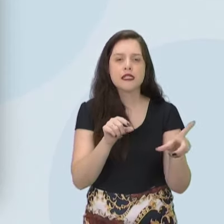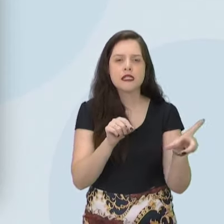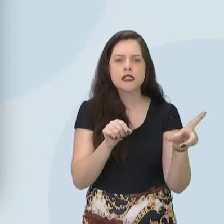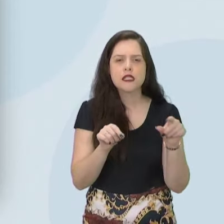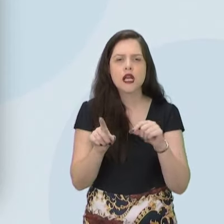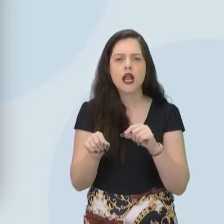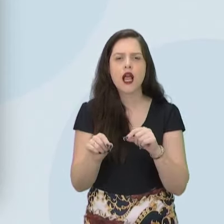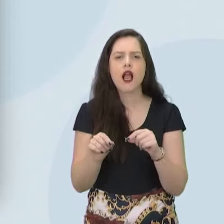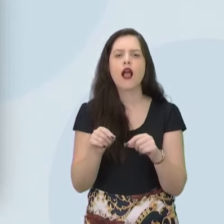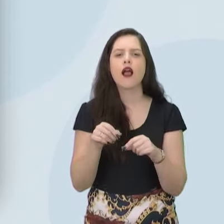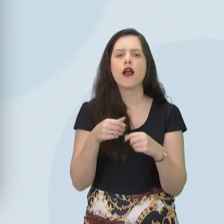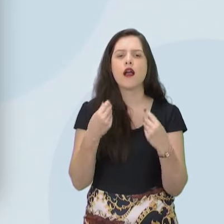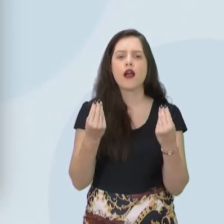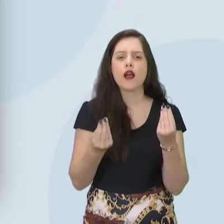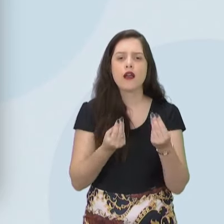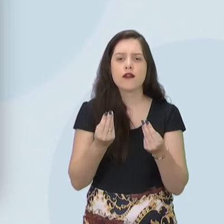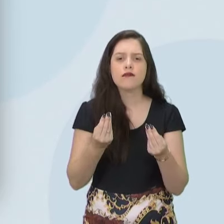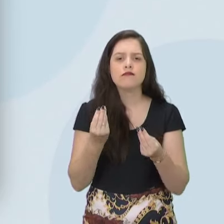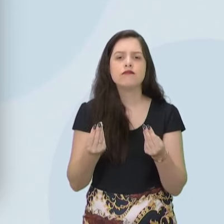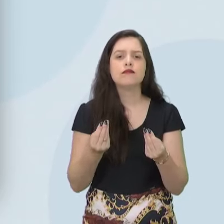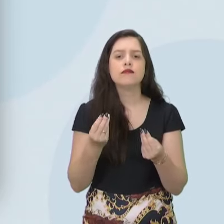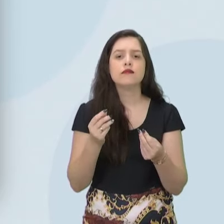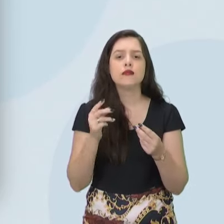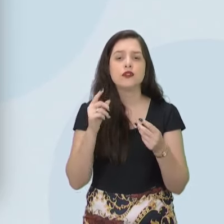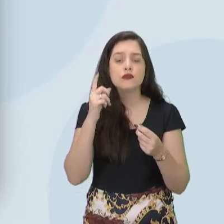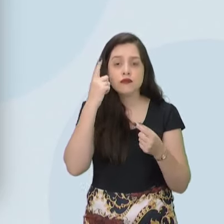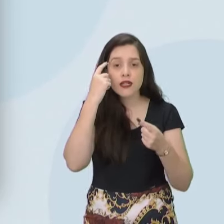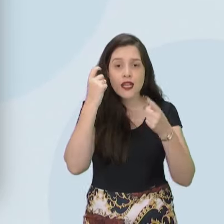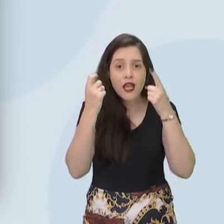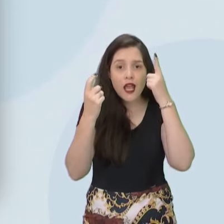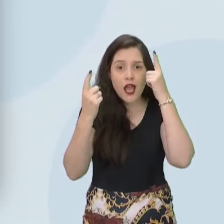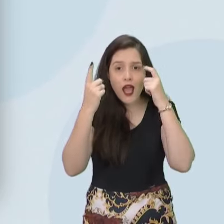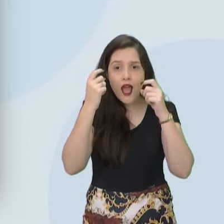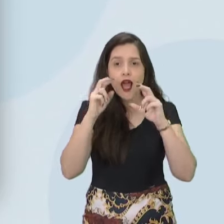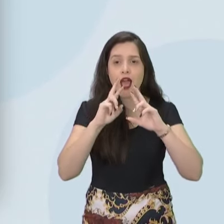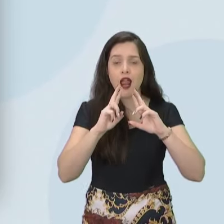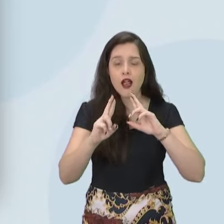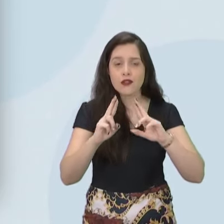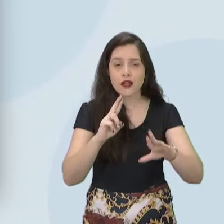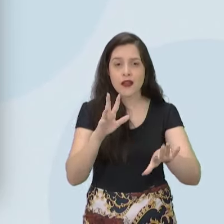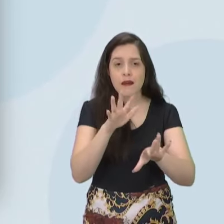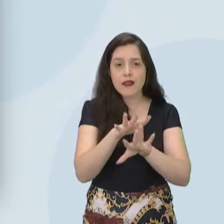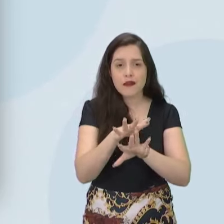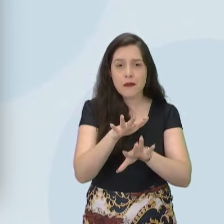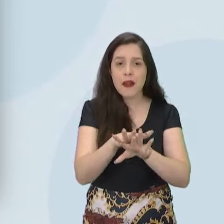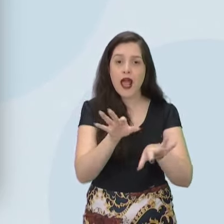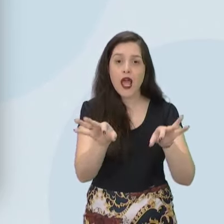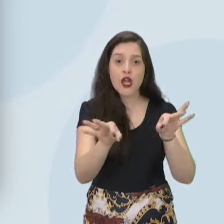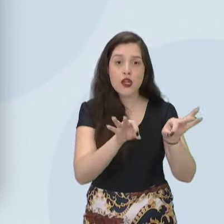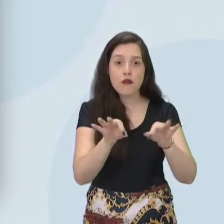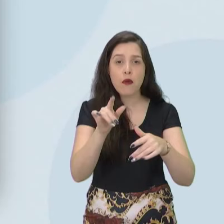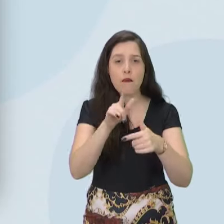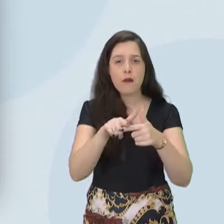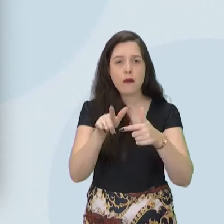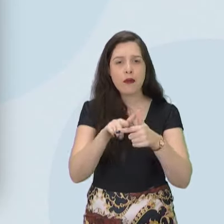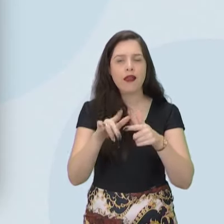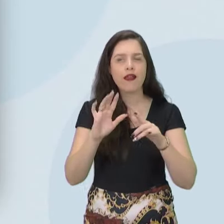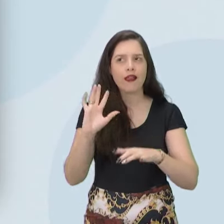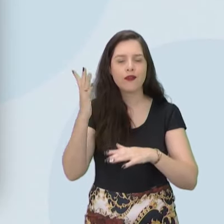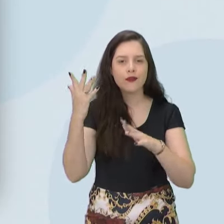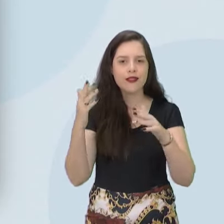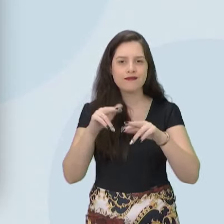e mobilizar intencionalmente recursos criativos relacionados à matemática para resolver problemas de natureza